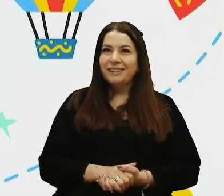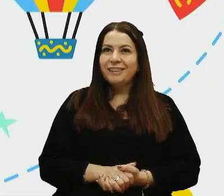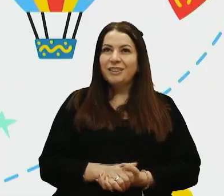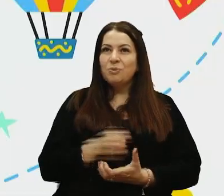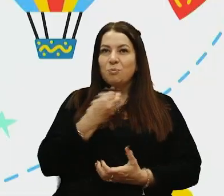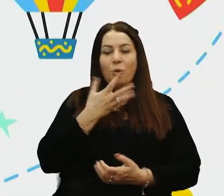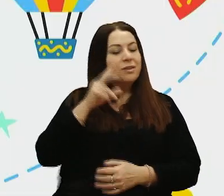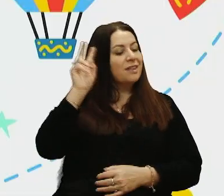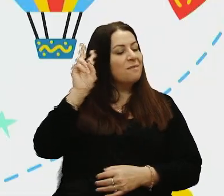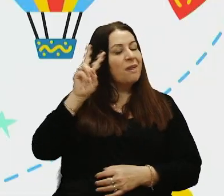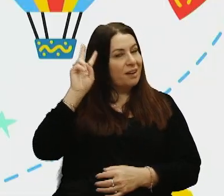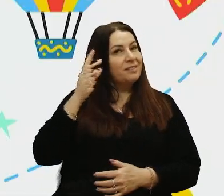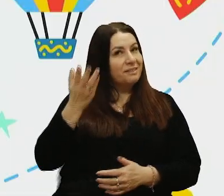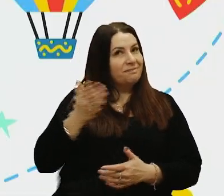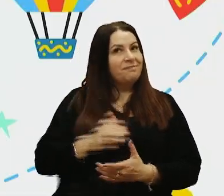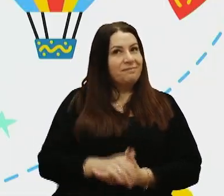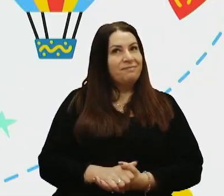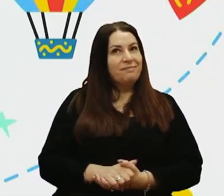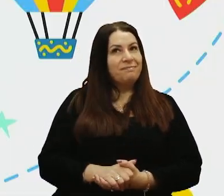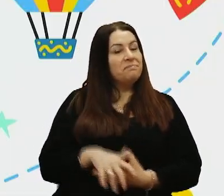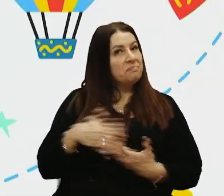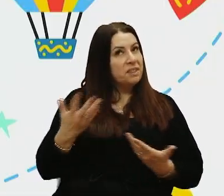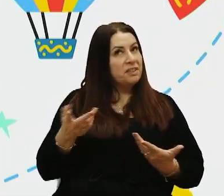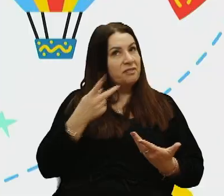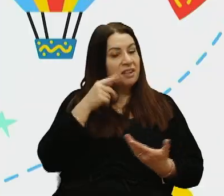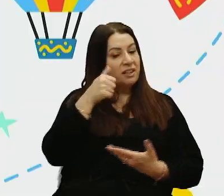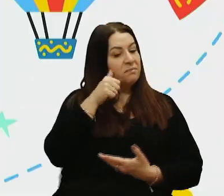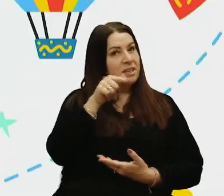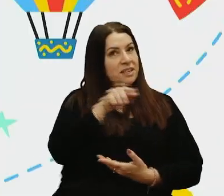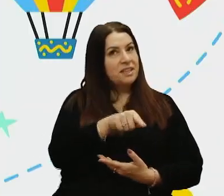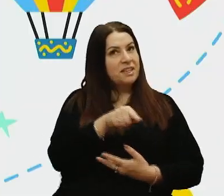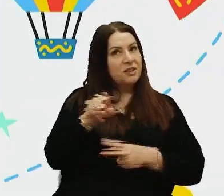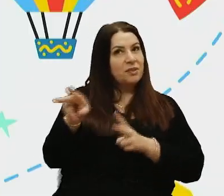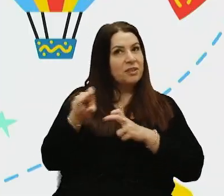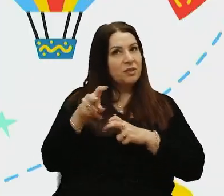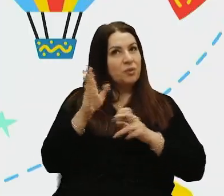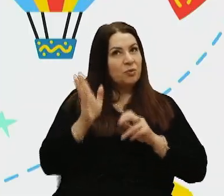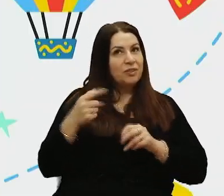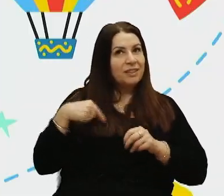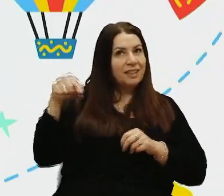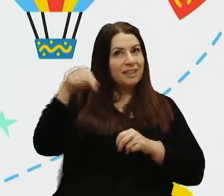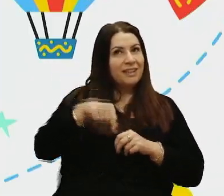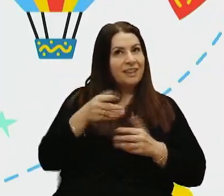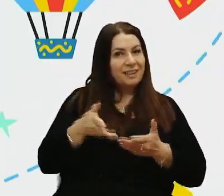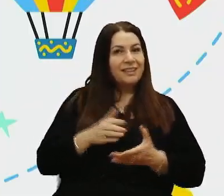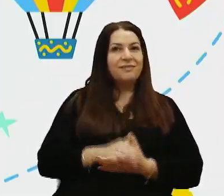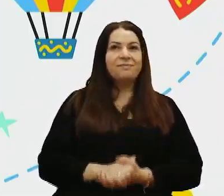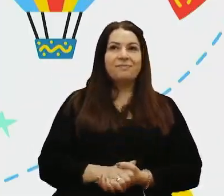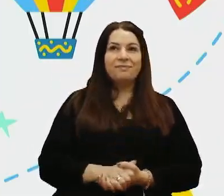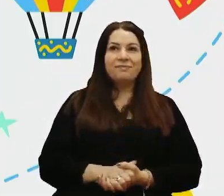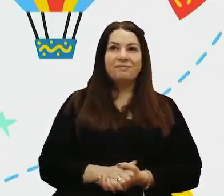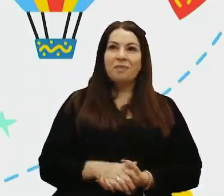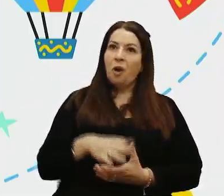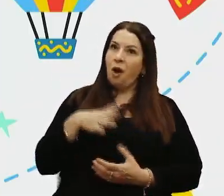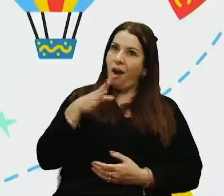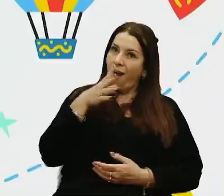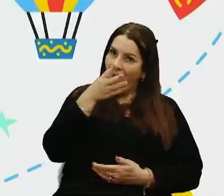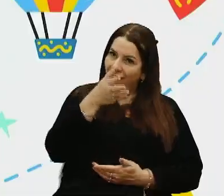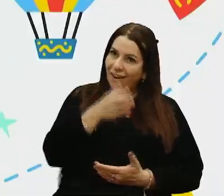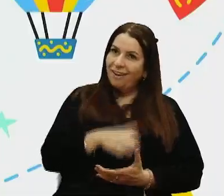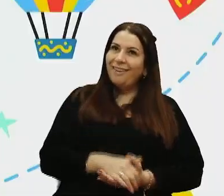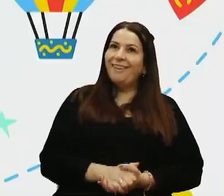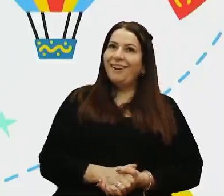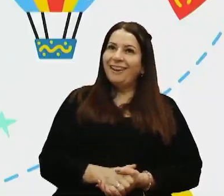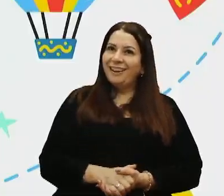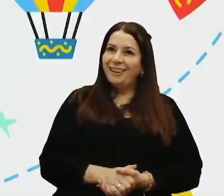Boas recordações, né? Quem diria que aquela menina do interior hoje estaria aqui? Olha